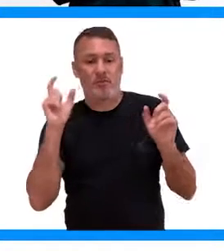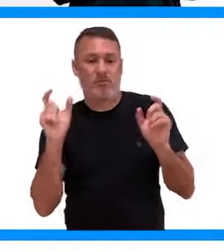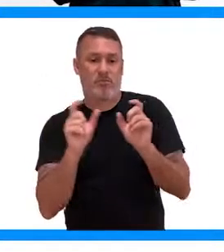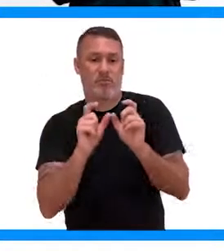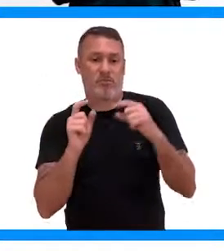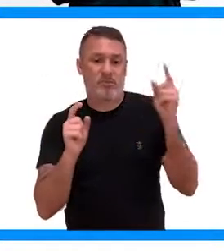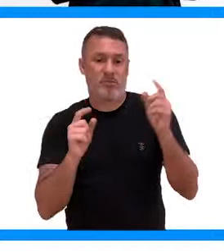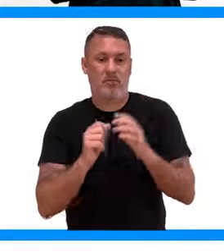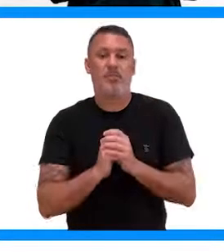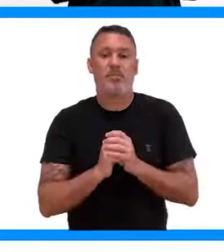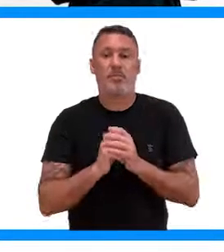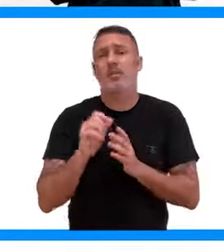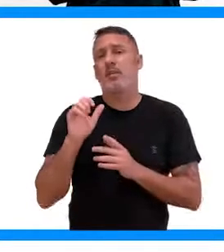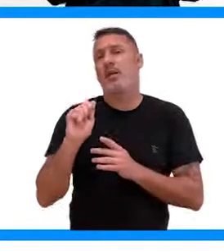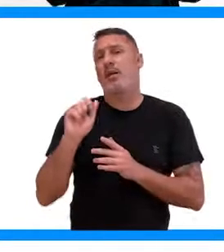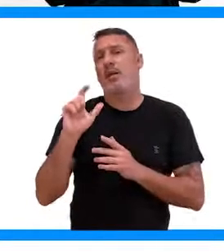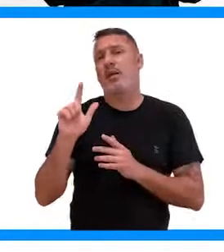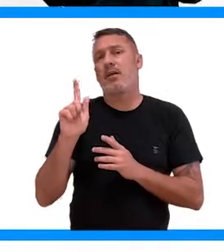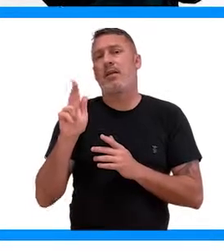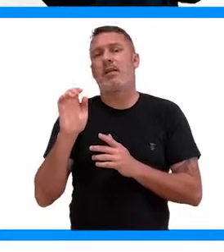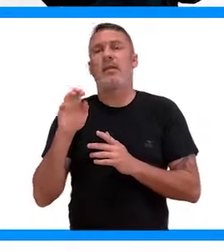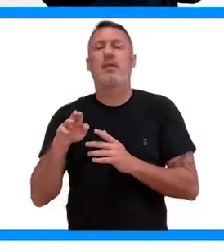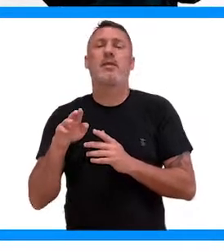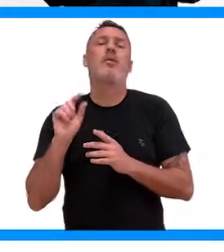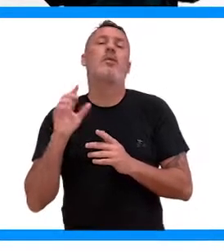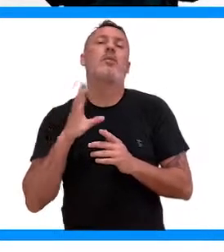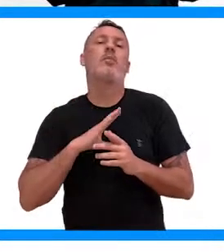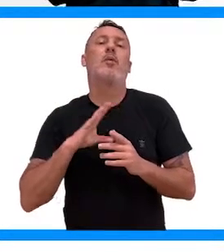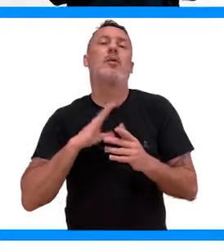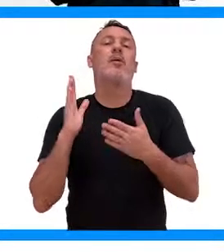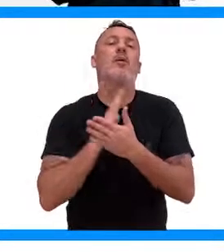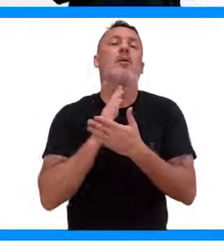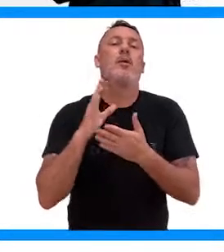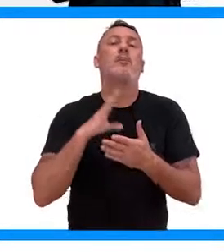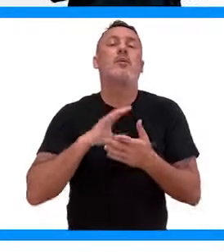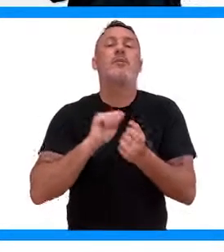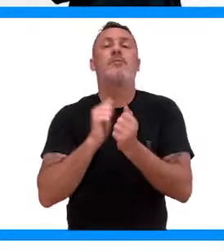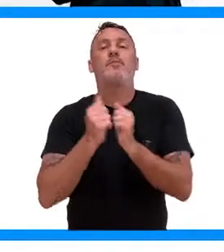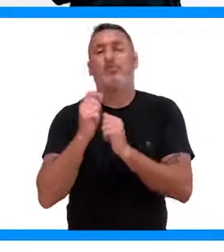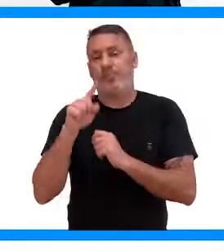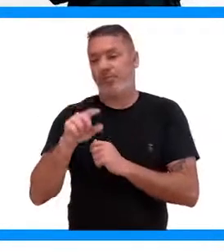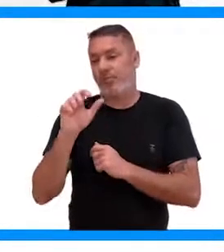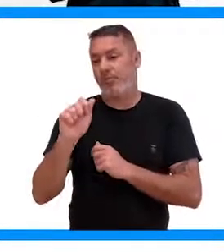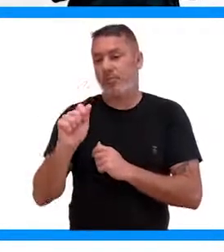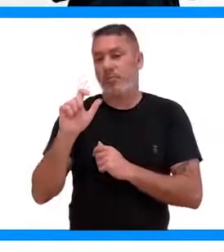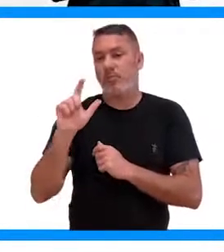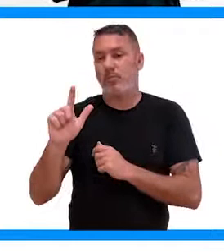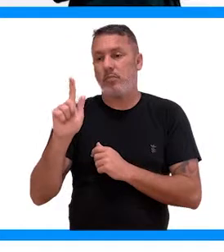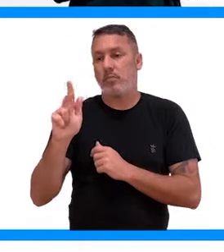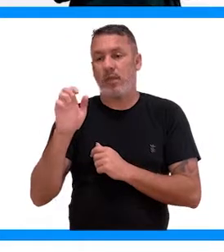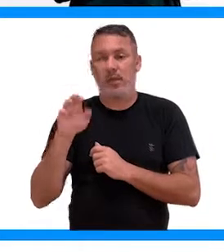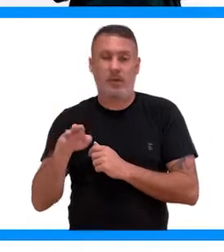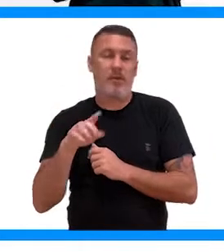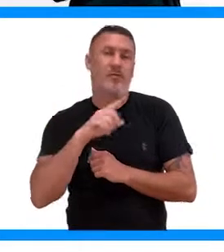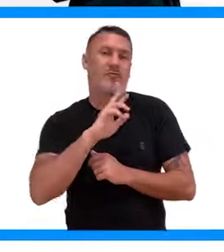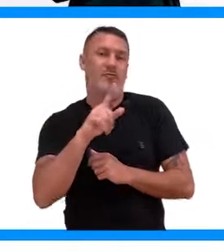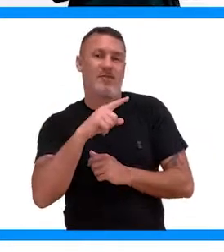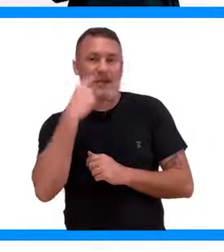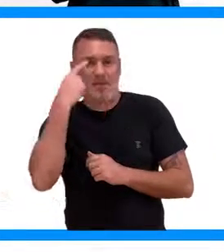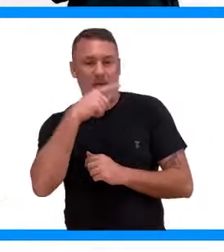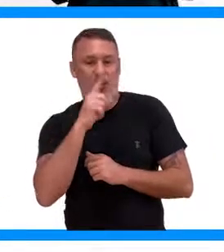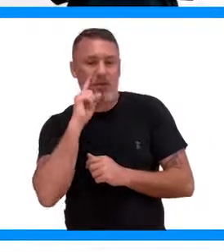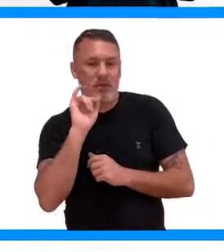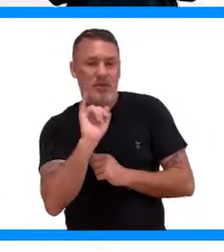ali é a paroxítona. E alguien, também em português é alguém, em espanhol, alguien.